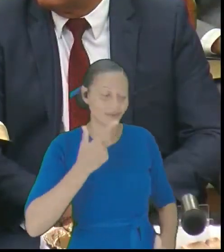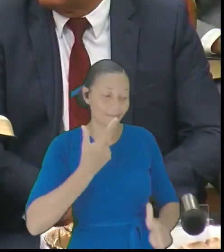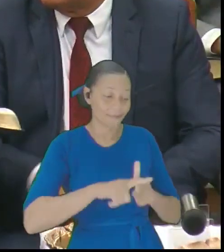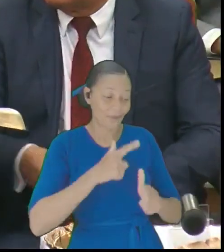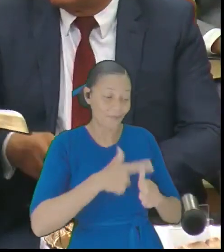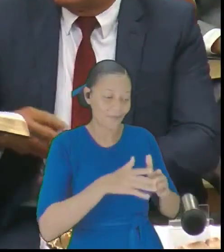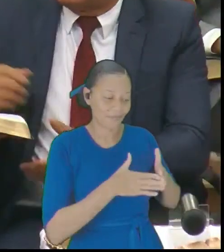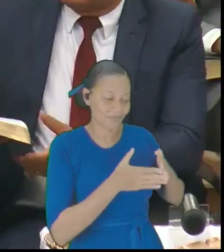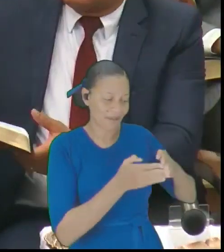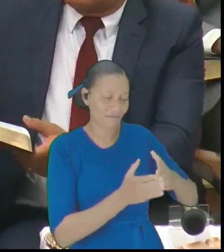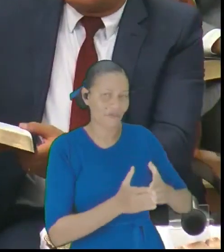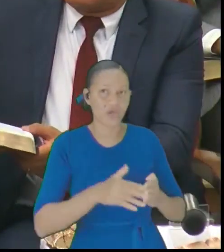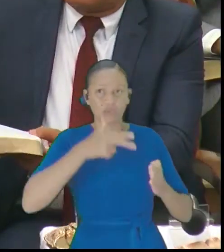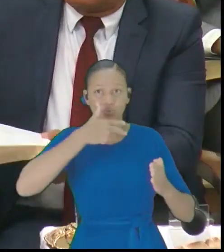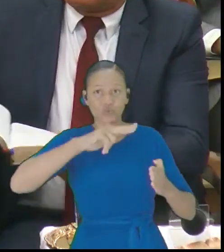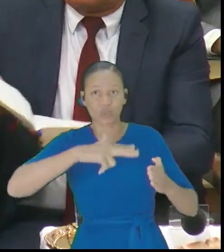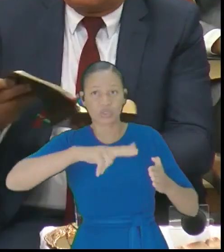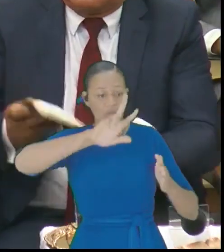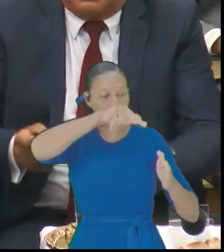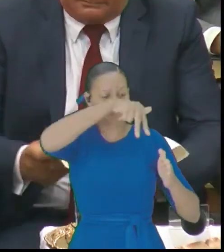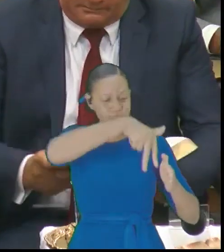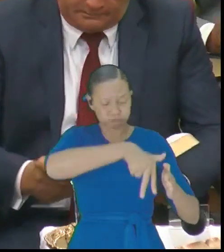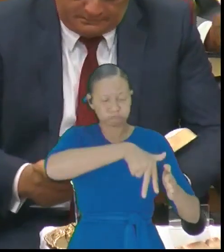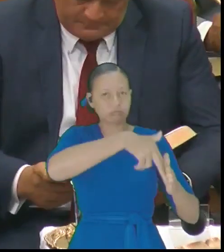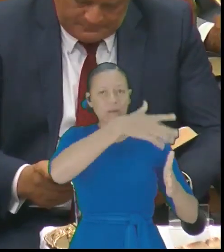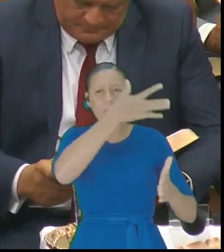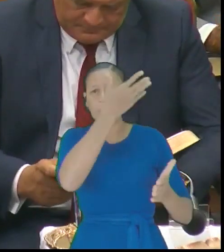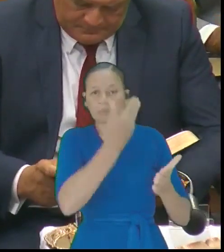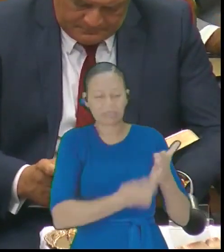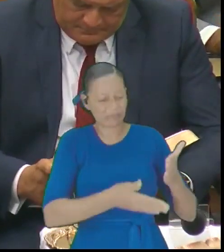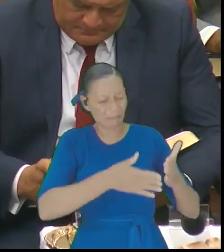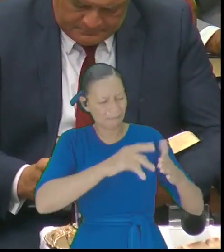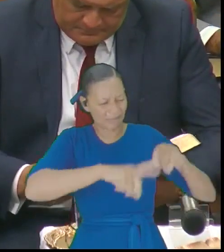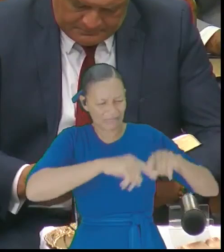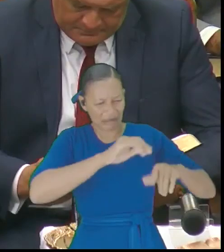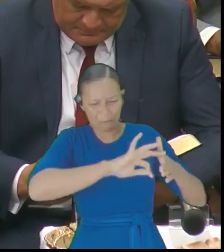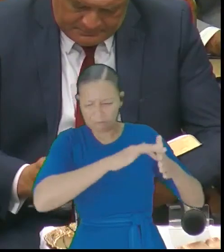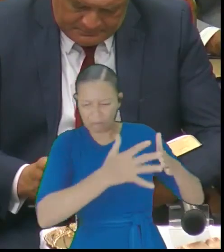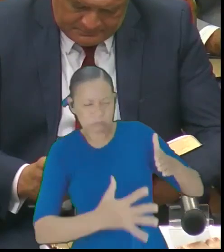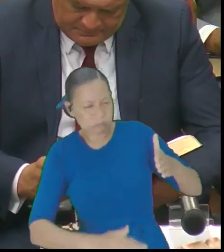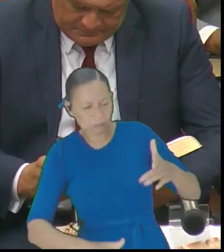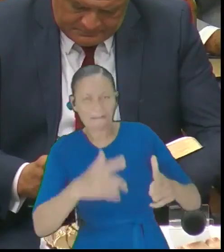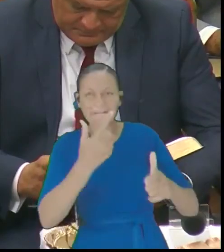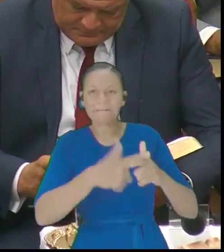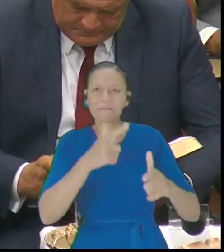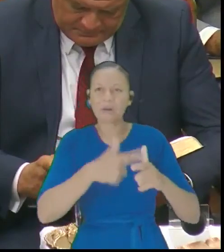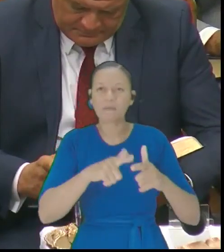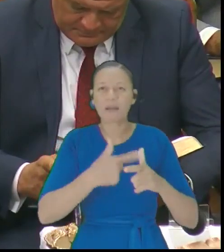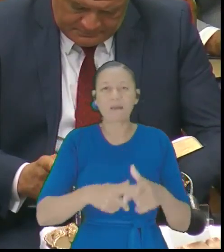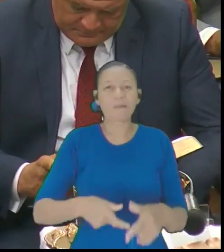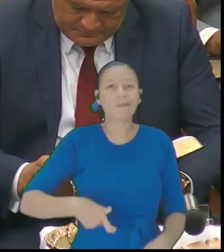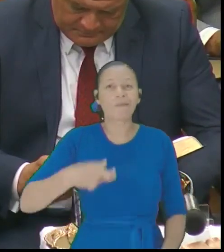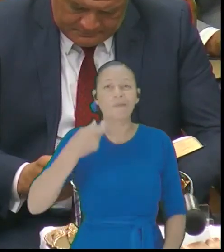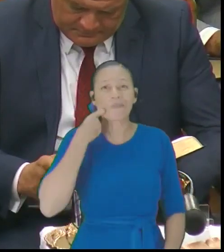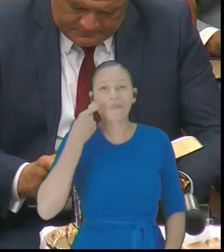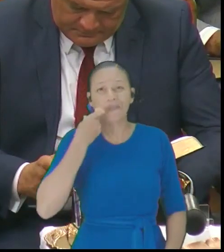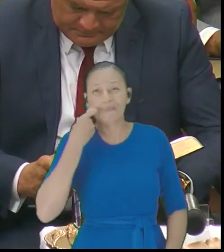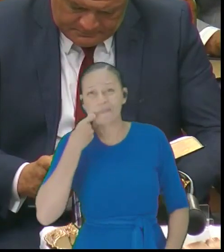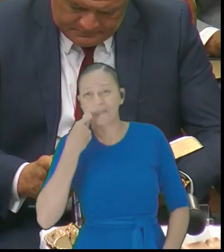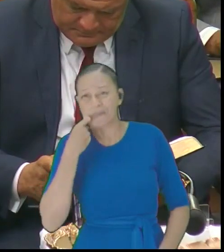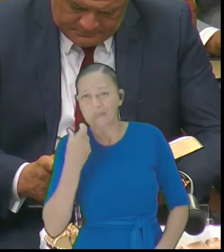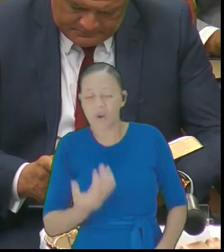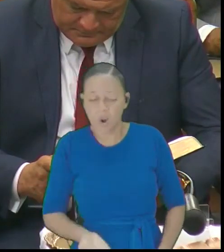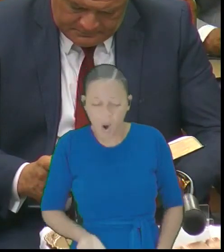para o navio que não tinha nada a ver com aquilo, perdeu a carga. Deus arruma um problema para o peixe que ficou 3 dias com a